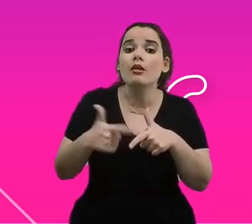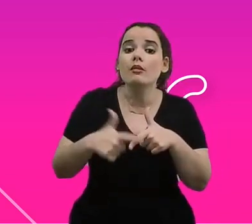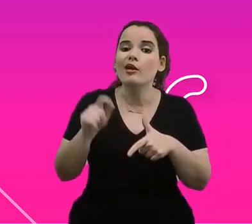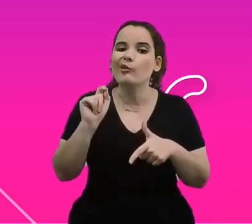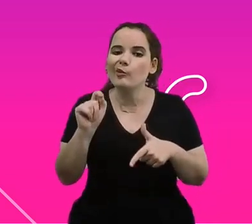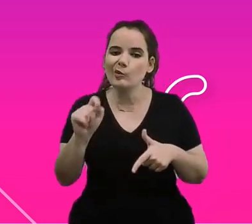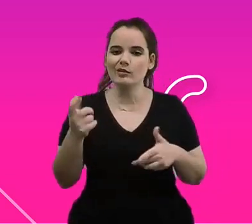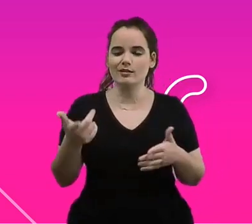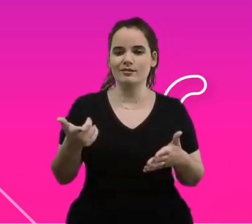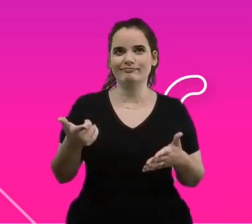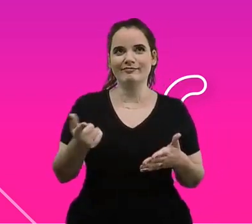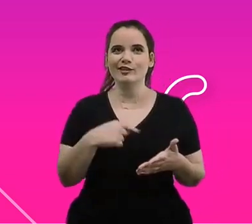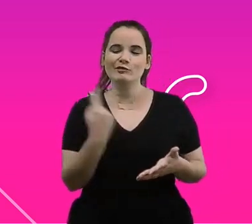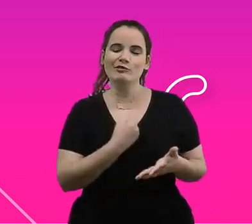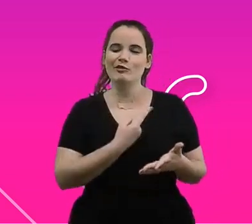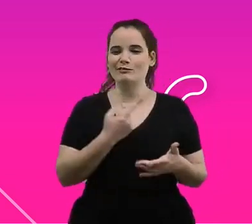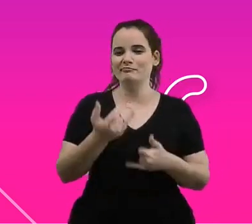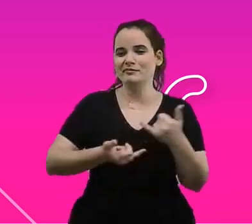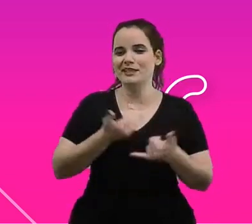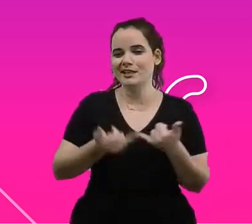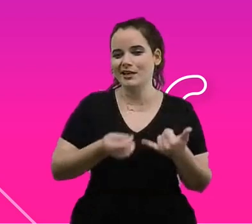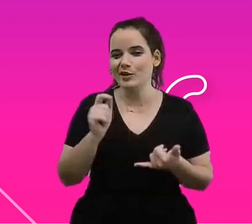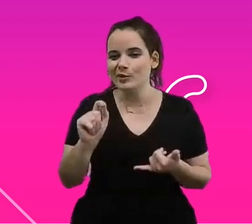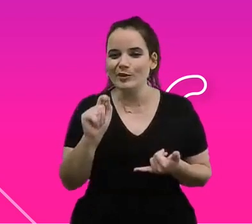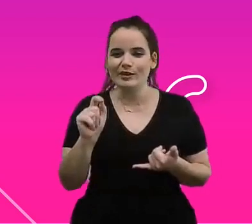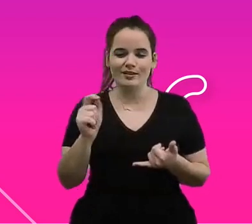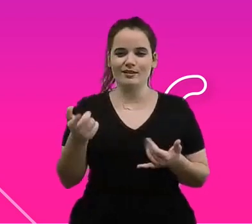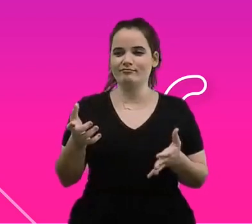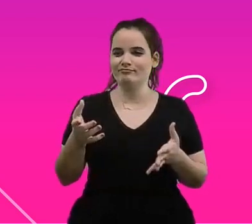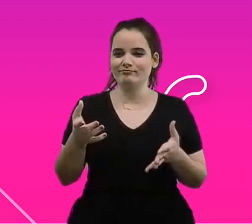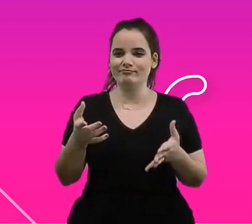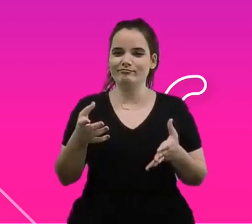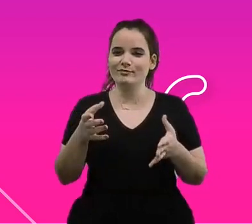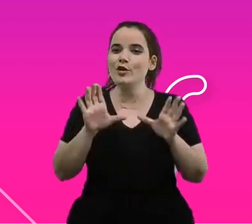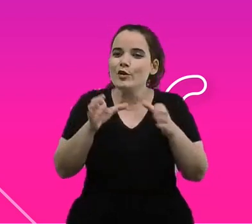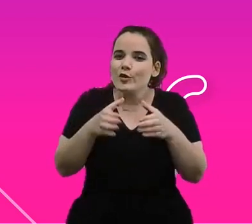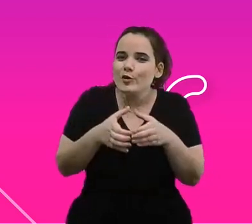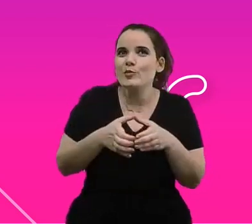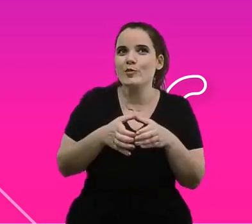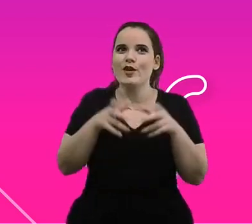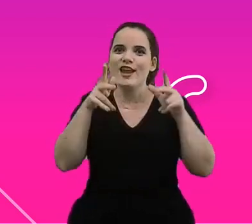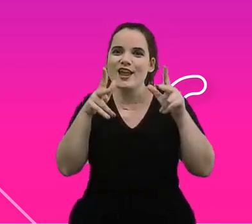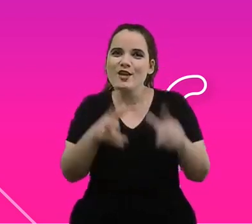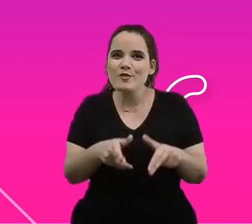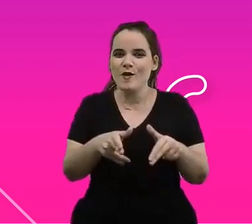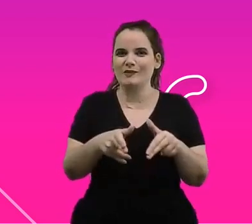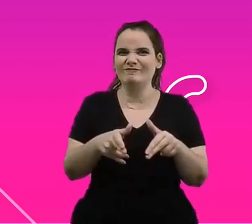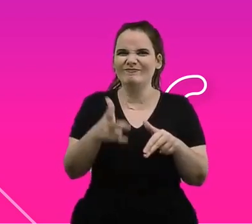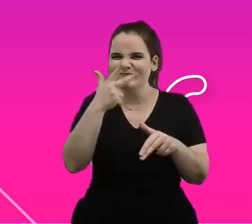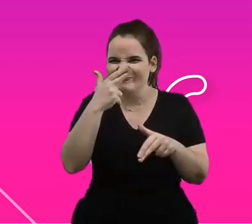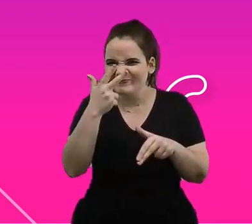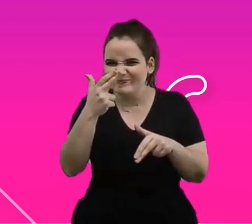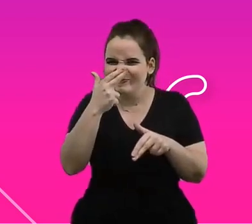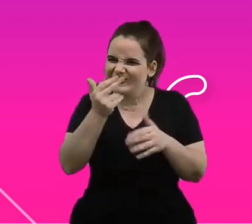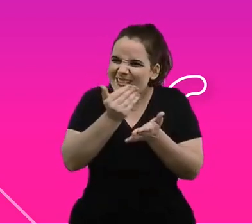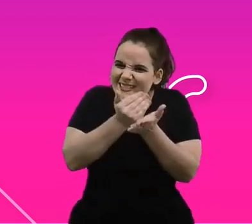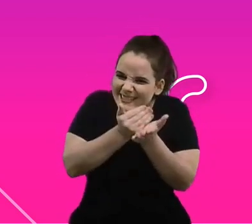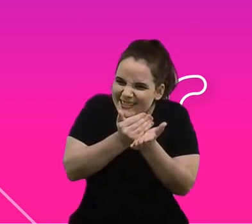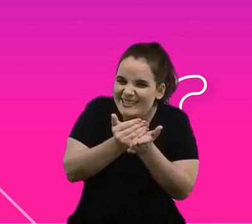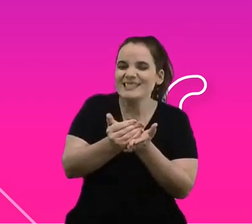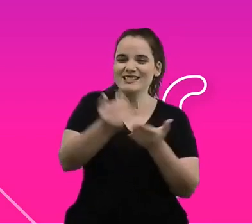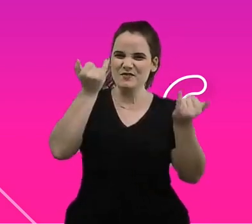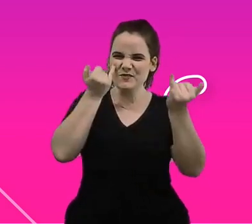vocês façam desse case um exemplo, porque tem um caminho aí que vocês labutaram muito para trilhar e entregar, que